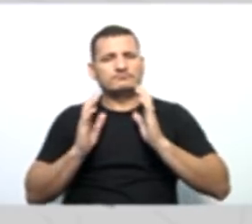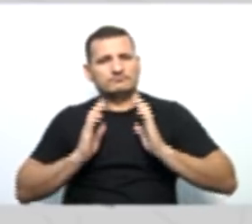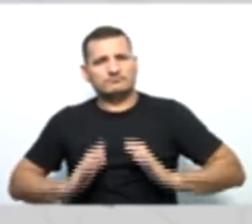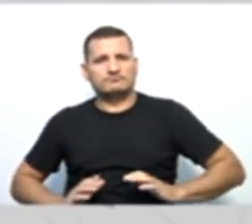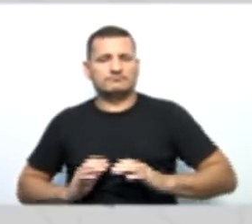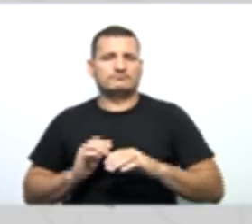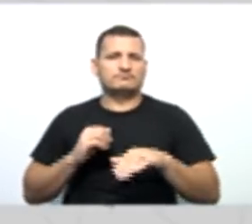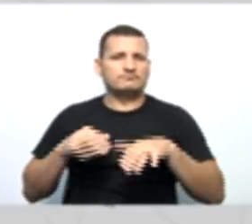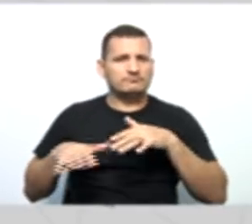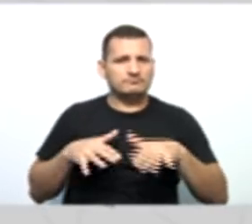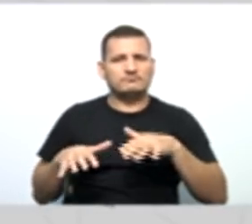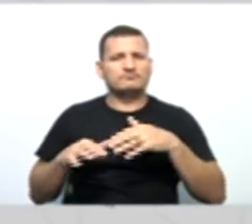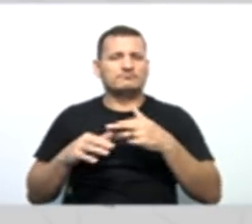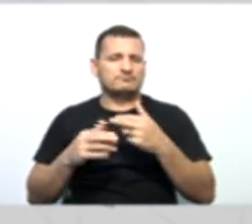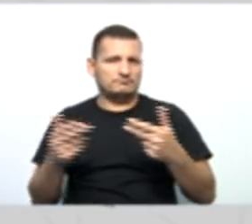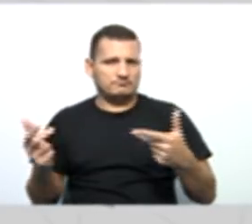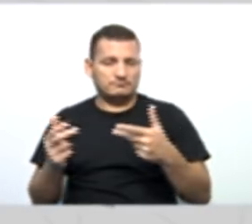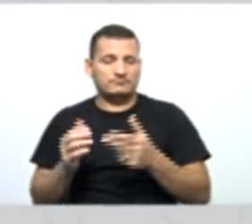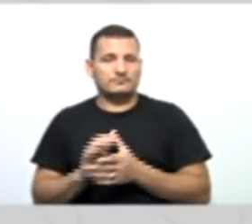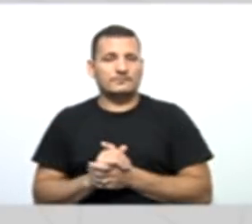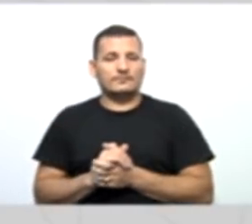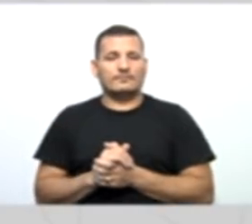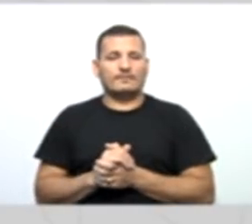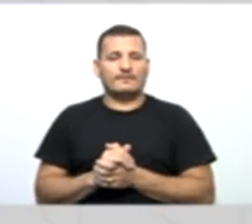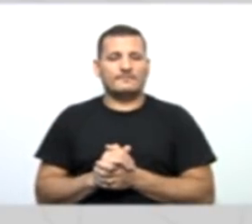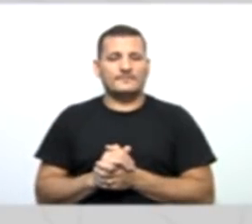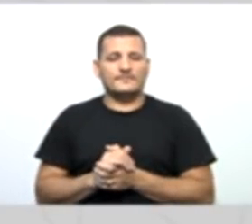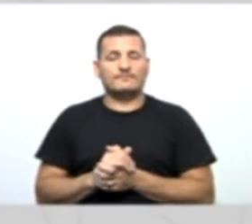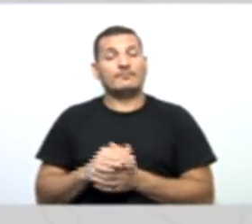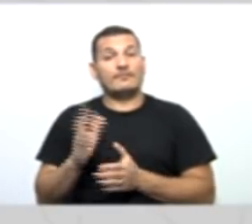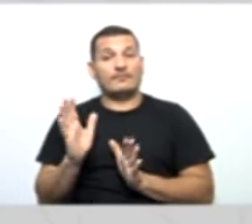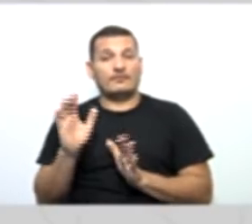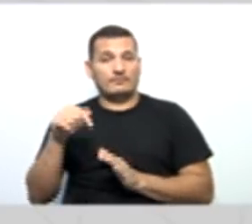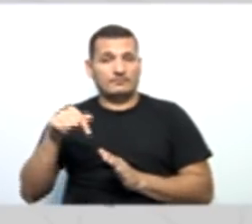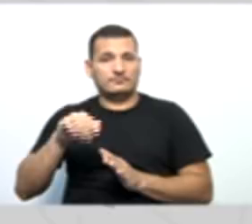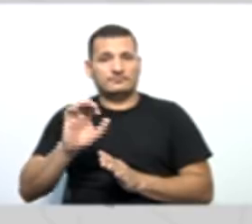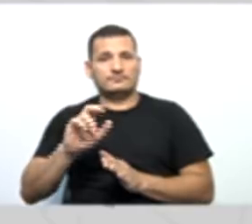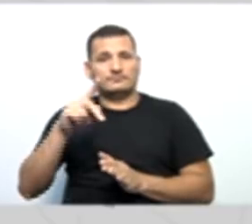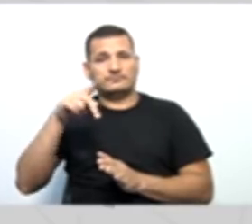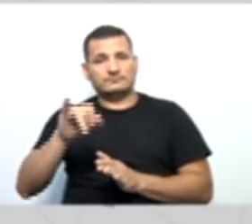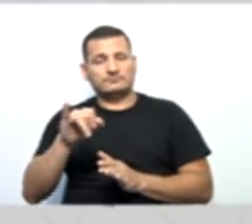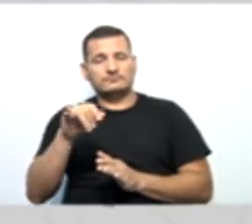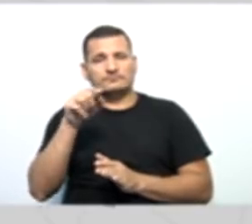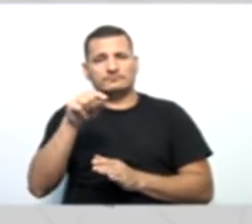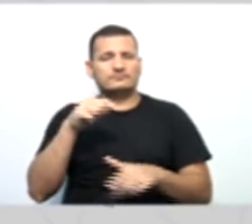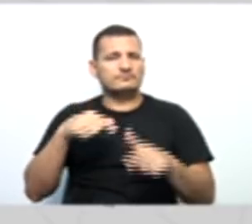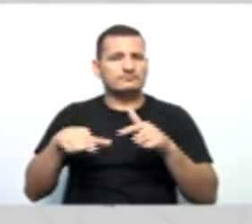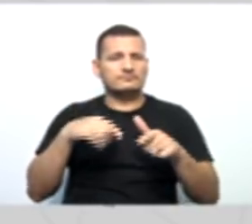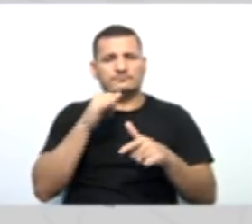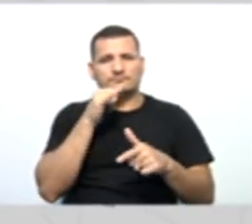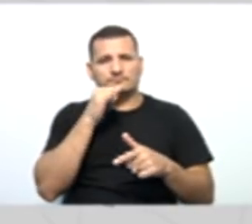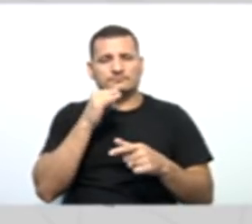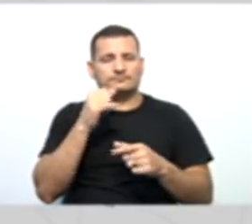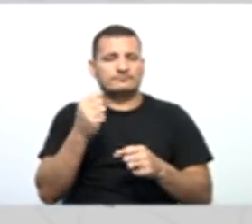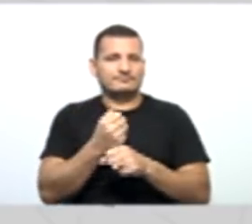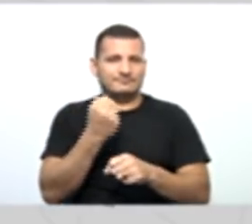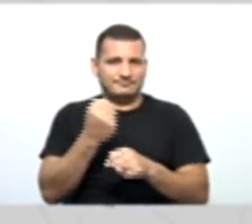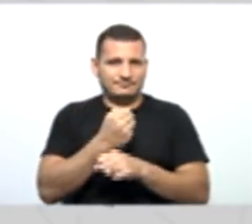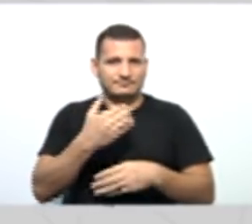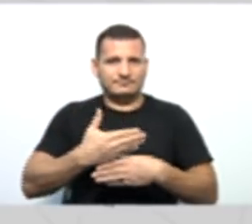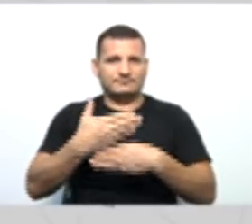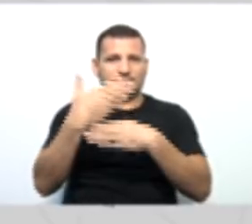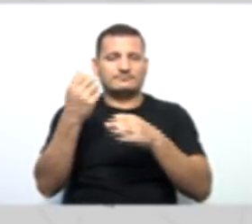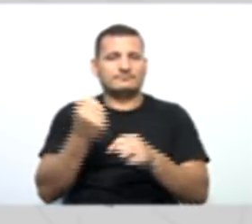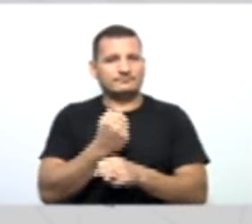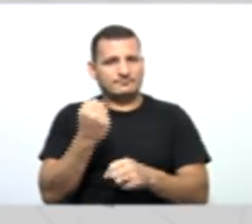ginástica, de aquecimento, enfim. Mas aqui especificamente estamos falando de EPI. De repente você está trabalhando na construção civil e